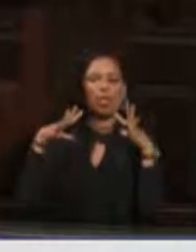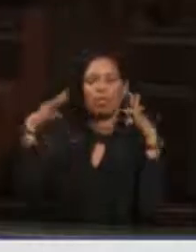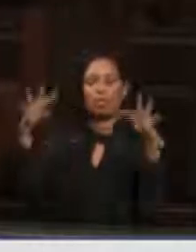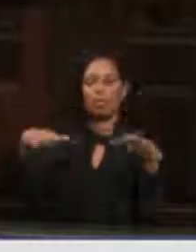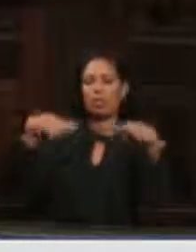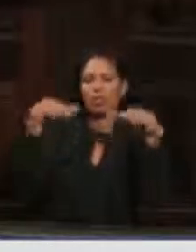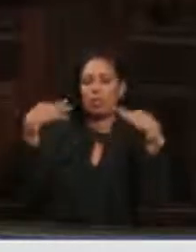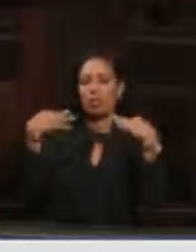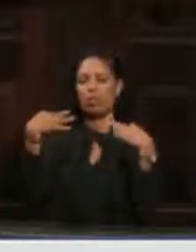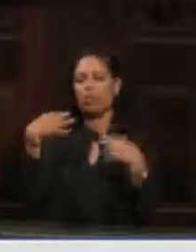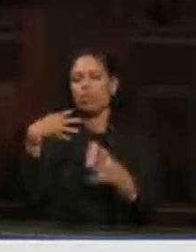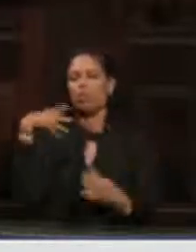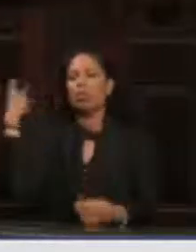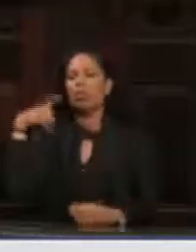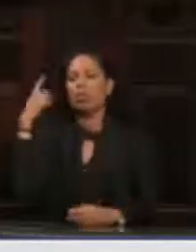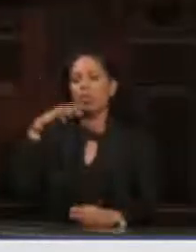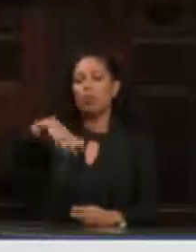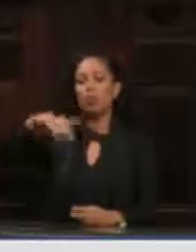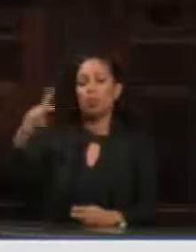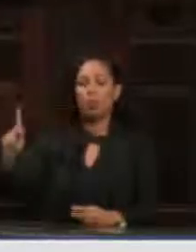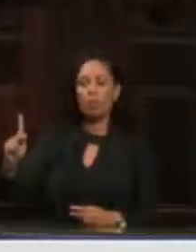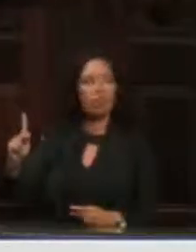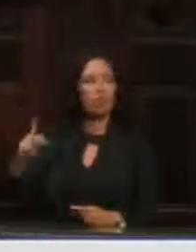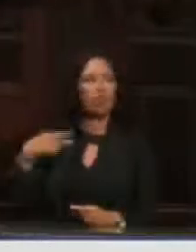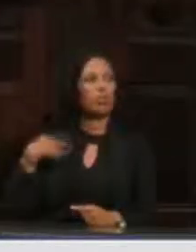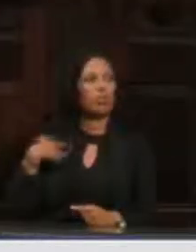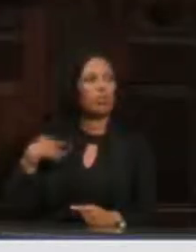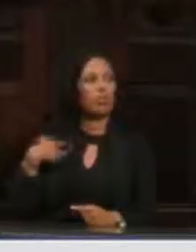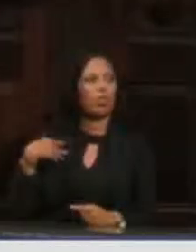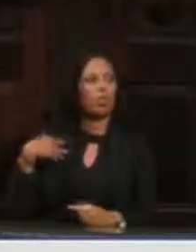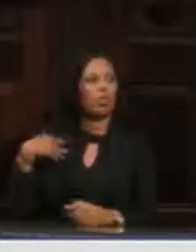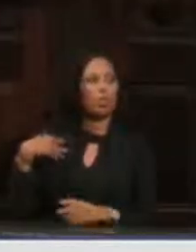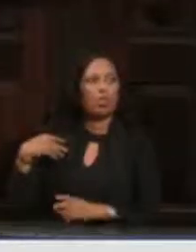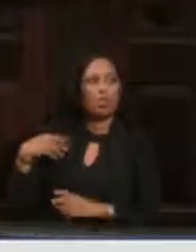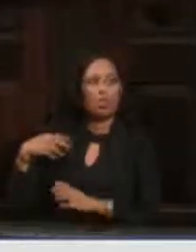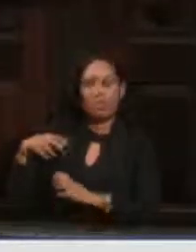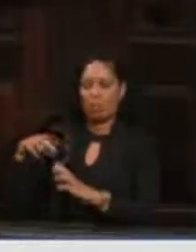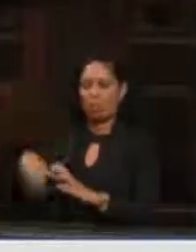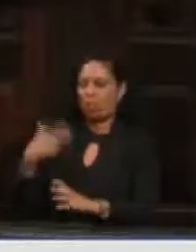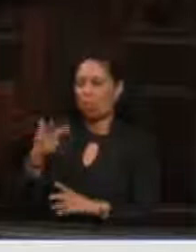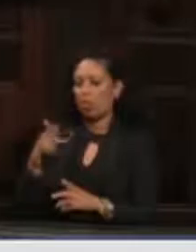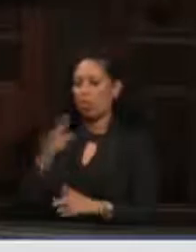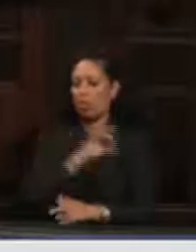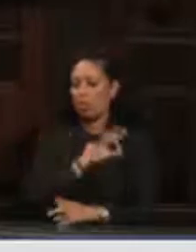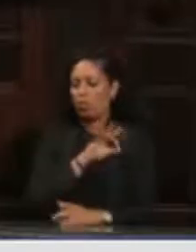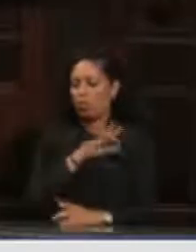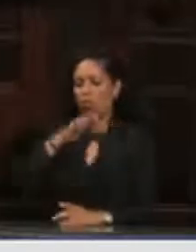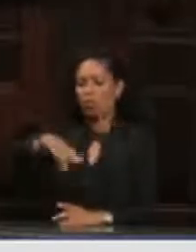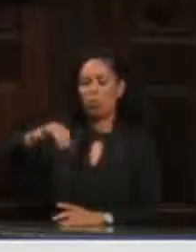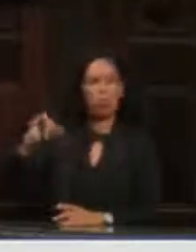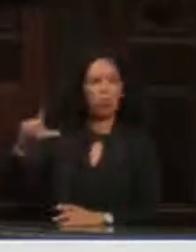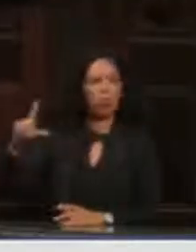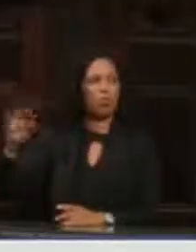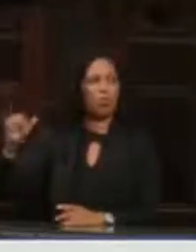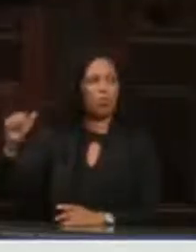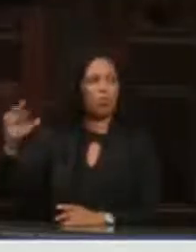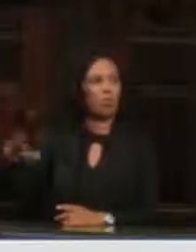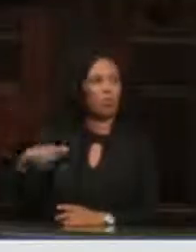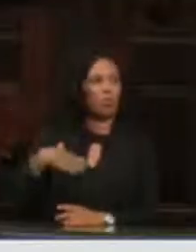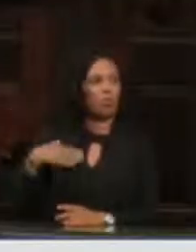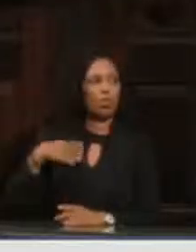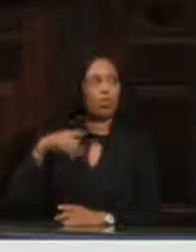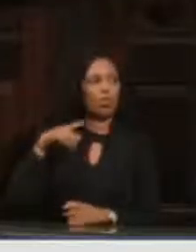governo, Márcio Pacheco, se eu fosse o secretário de Polícia Militar, No mínimo, eu colocaria 2 carros